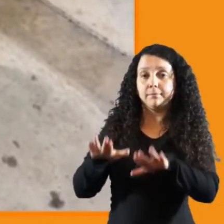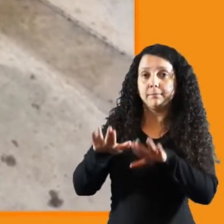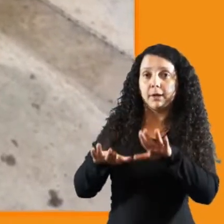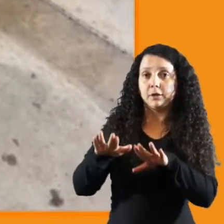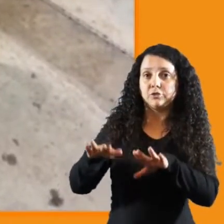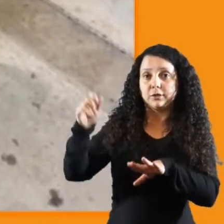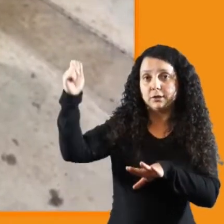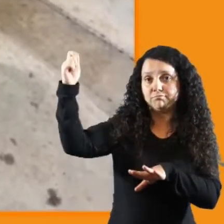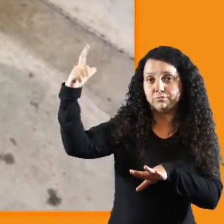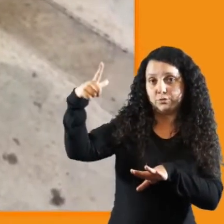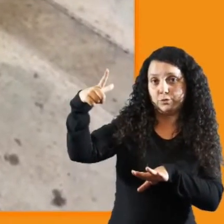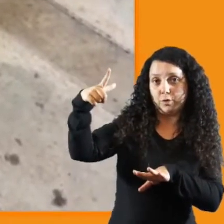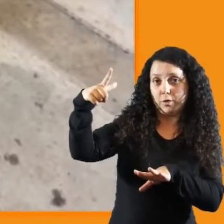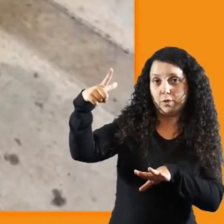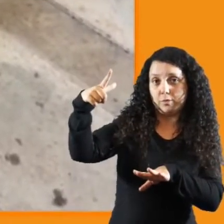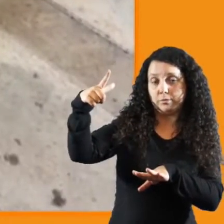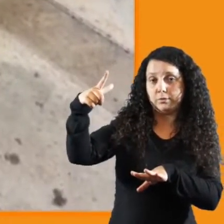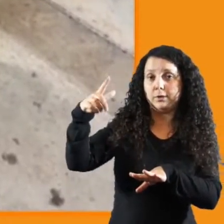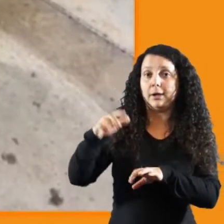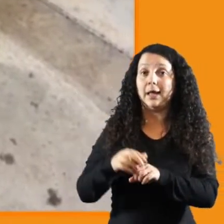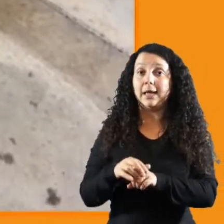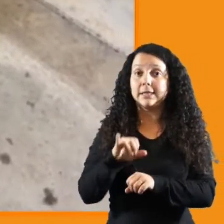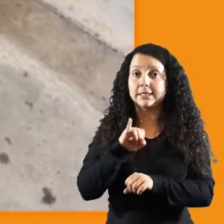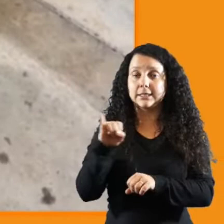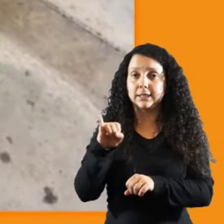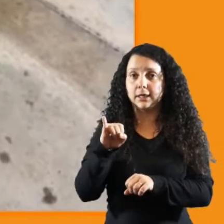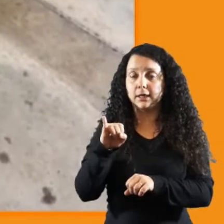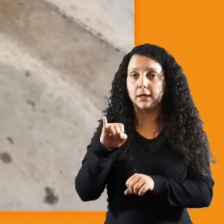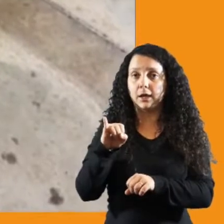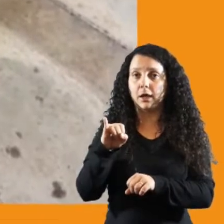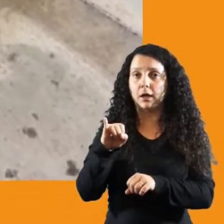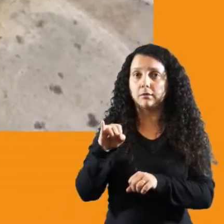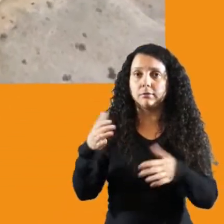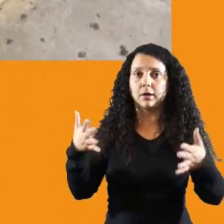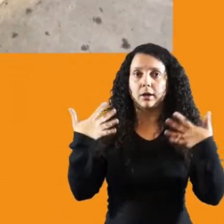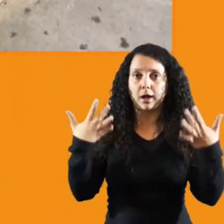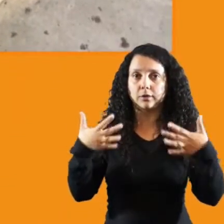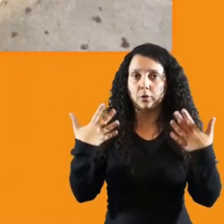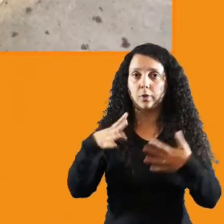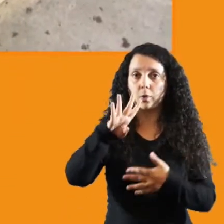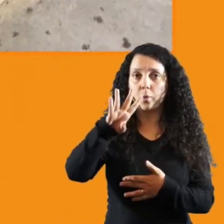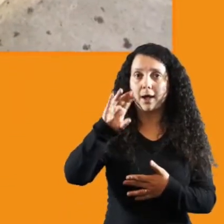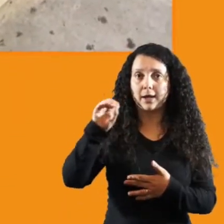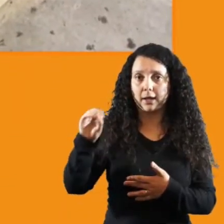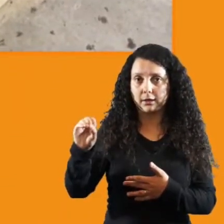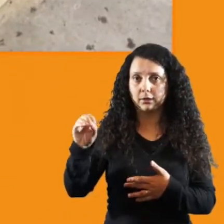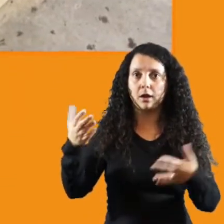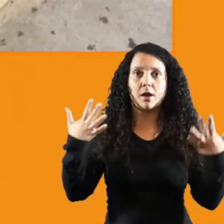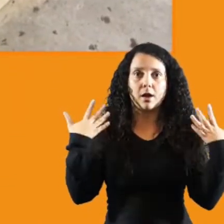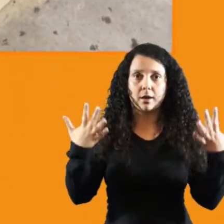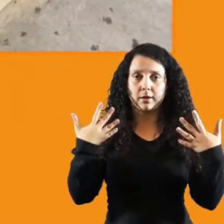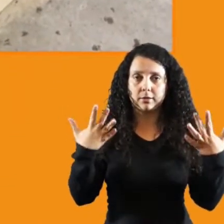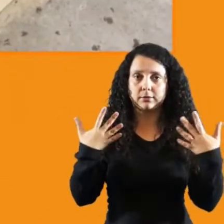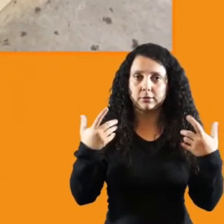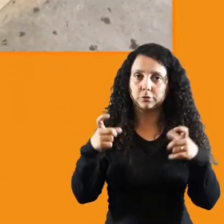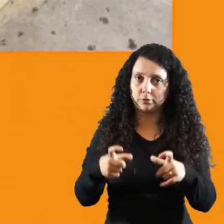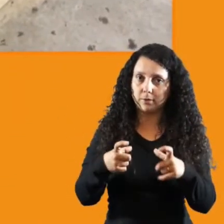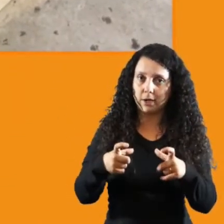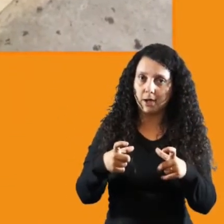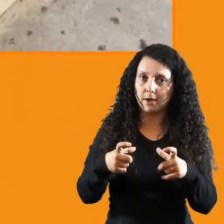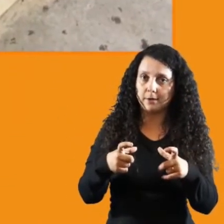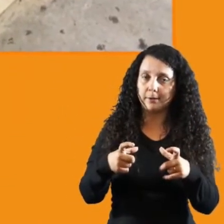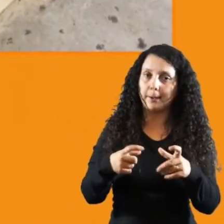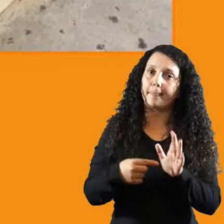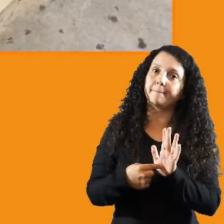Então, quando eu começo a ter temperaturas superiores a 40 graus Celsius, no ambiente onde ela está exposta,